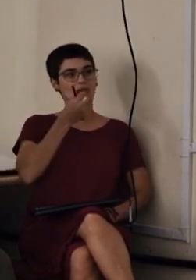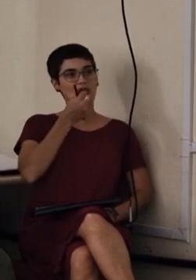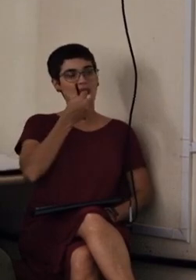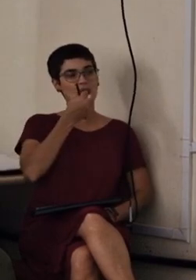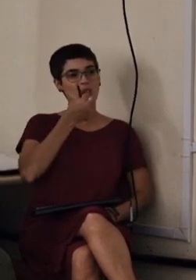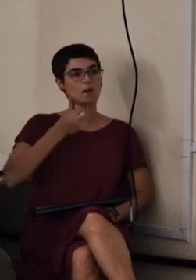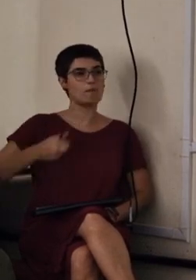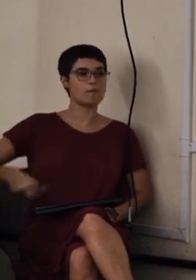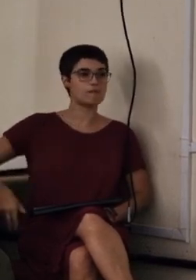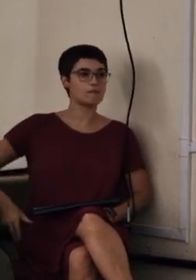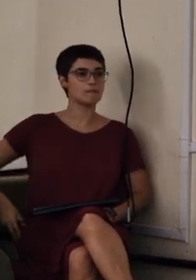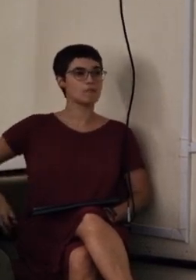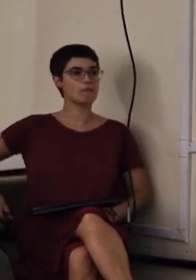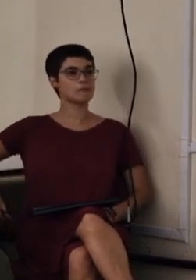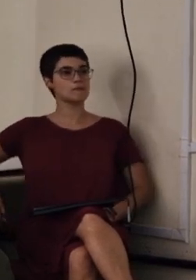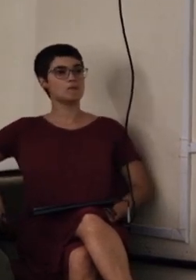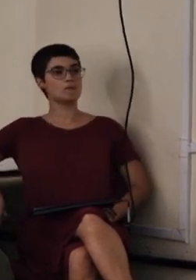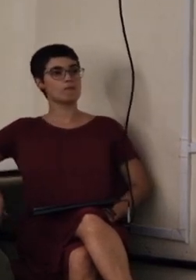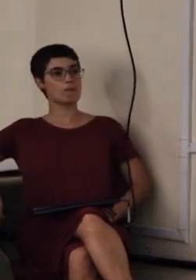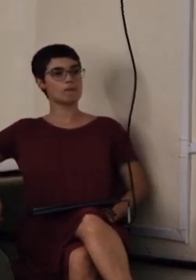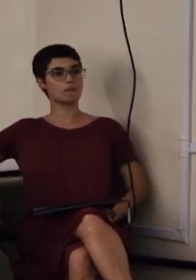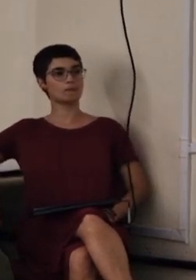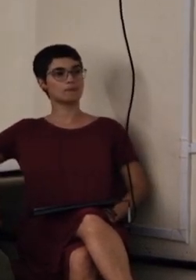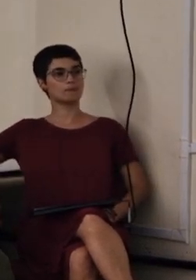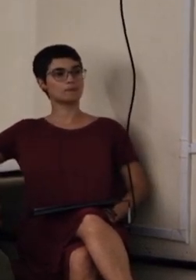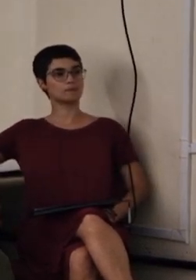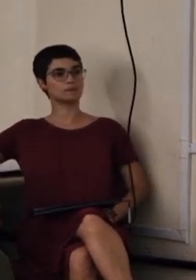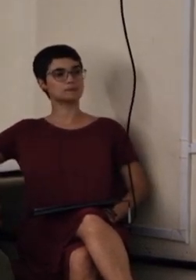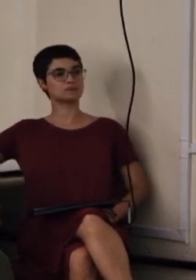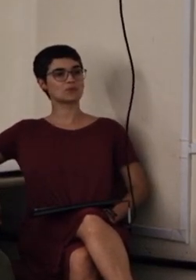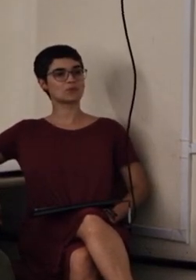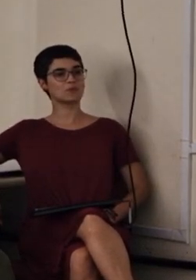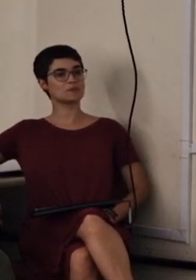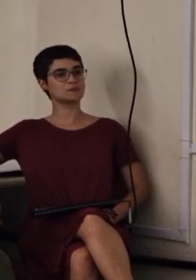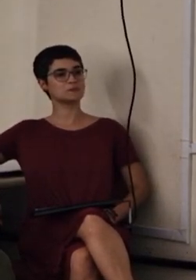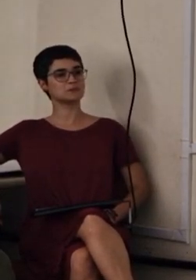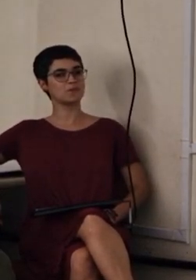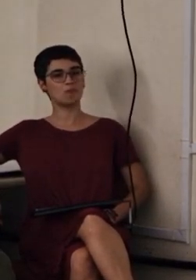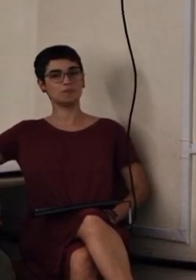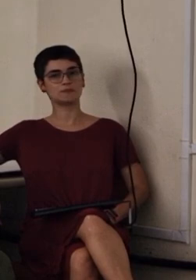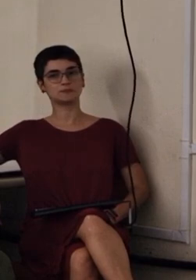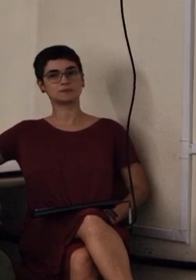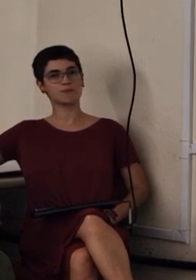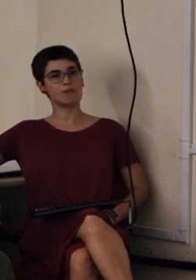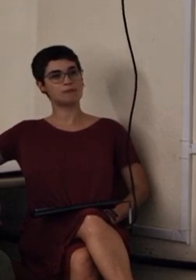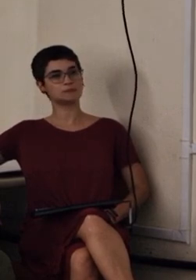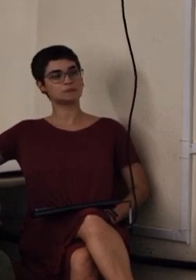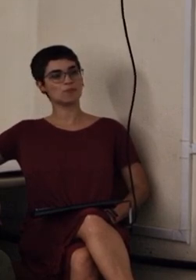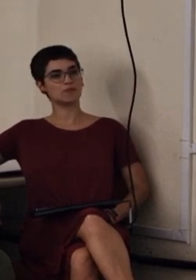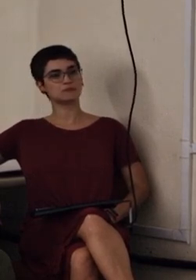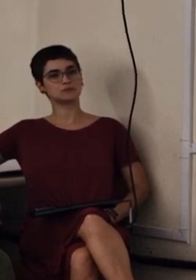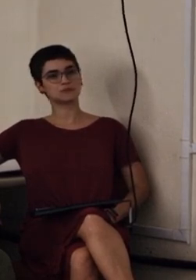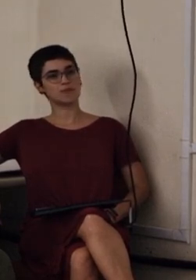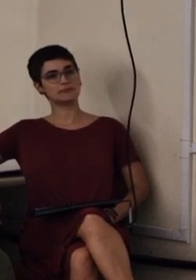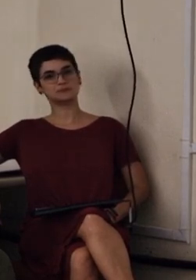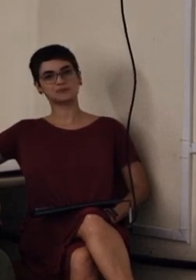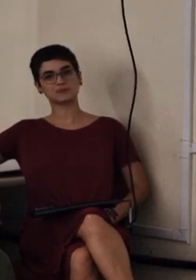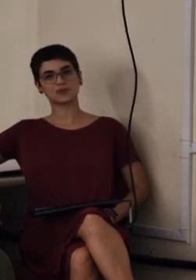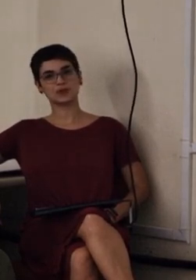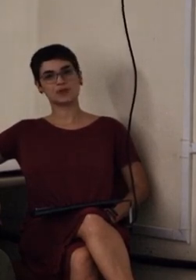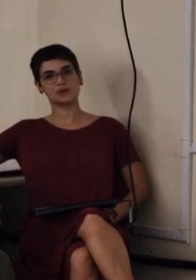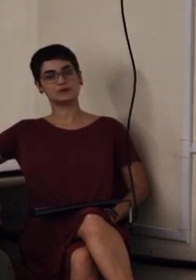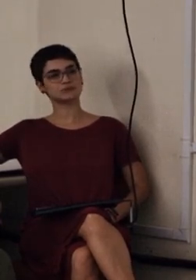espírito. Não tinha natureza, eu tenho, só não mexia. Né? Só... Então ele tinha que... E quando eu vi aqui, eu achei